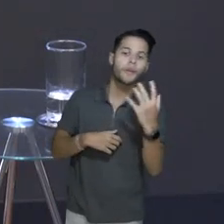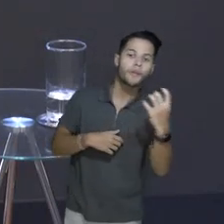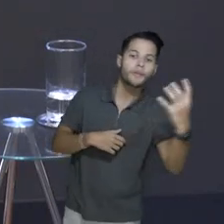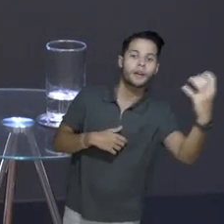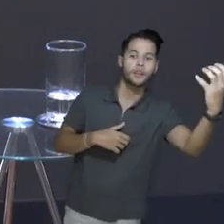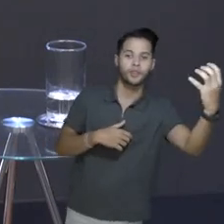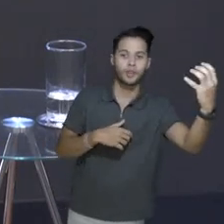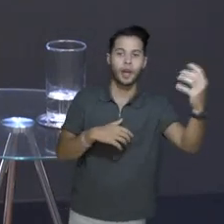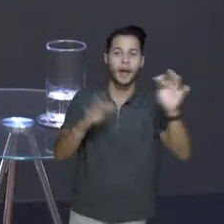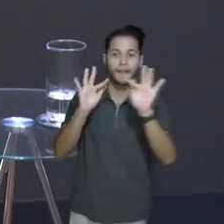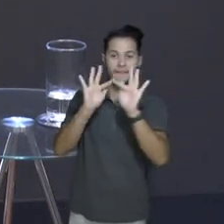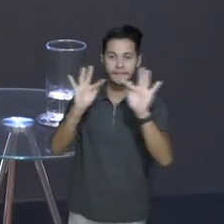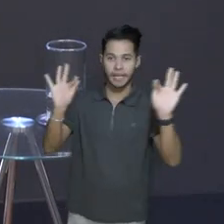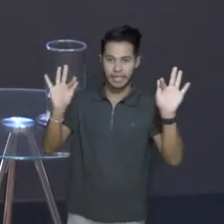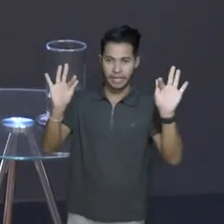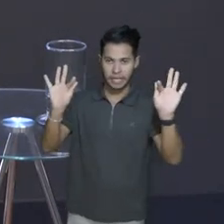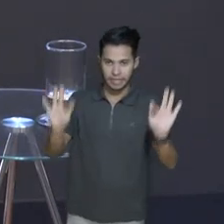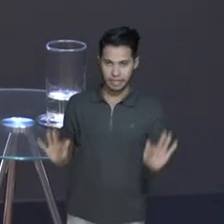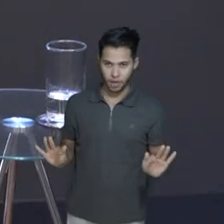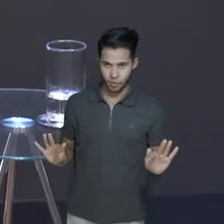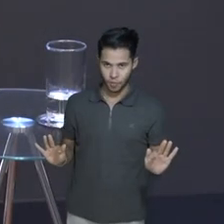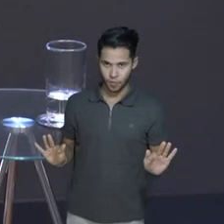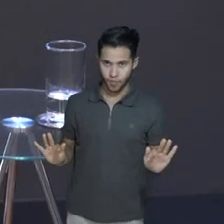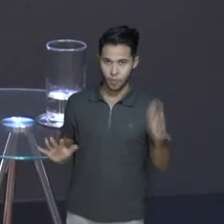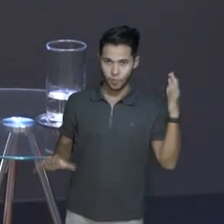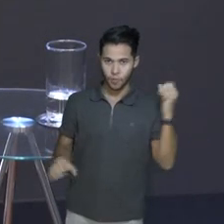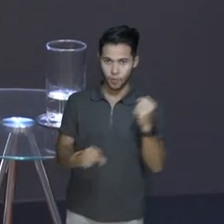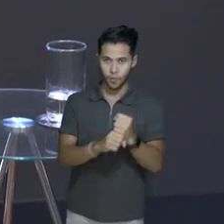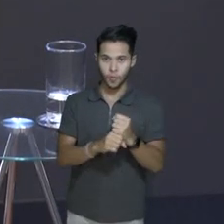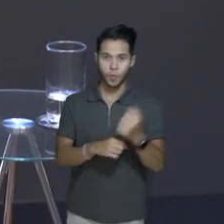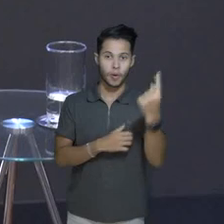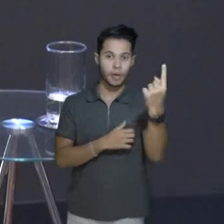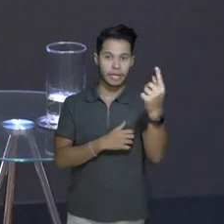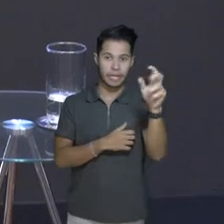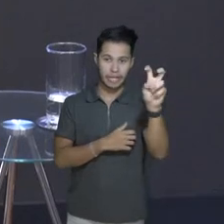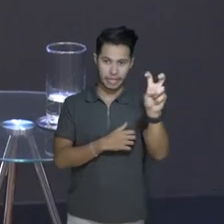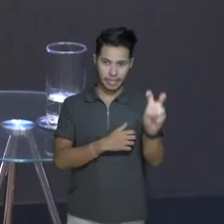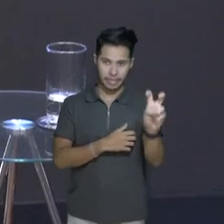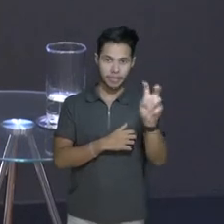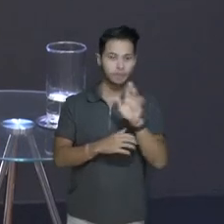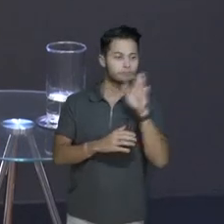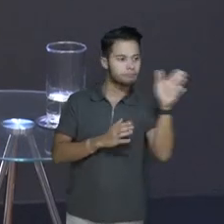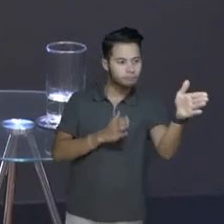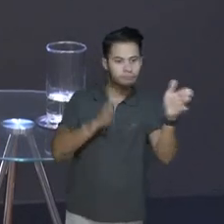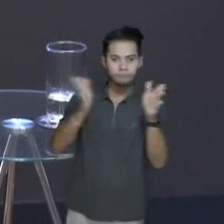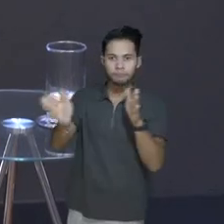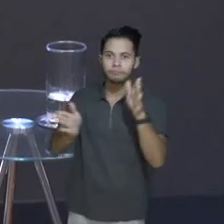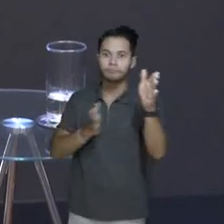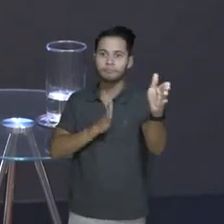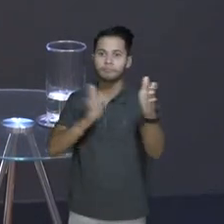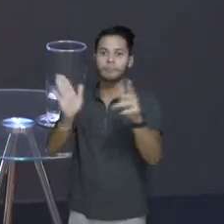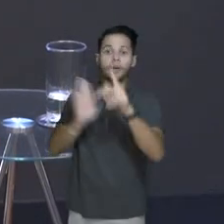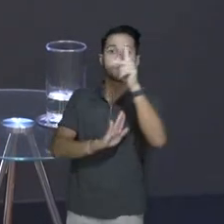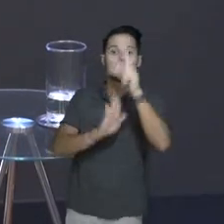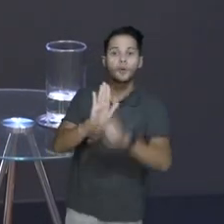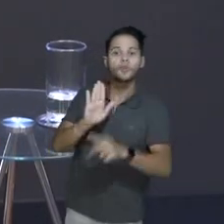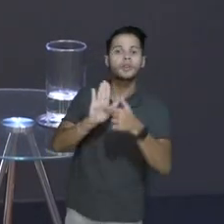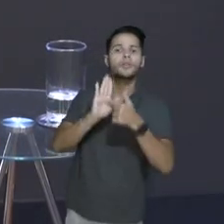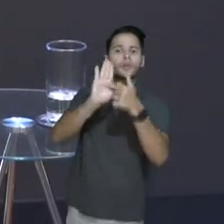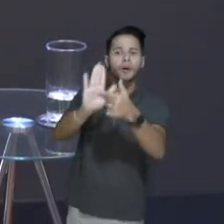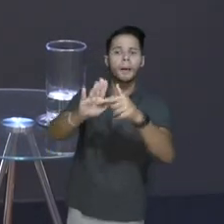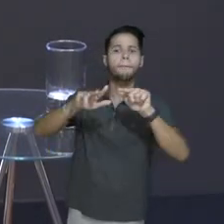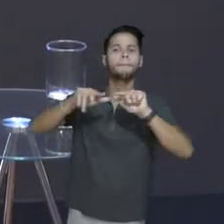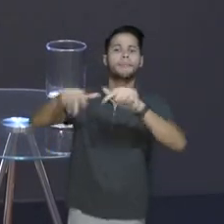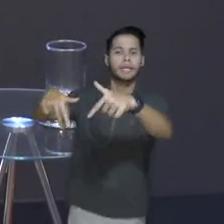federações filiadas à Confederação tá e passar esse programa para cada um deles militar em seus estados cara